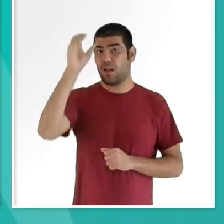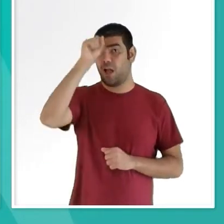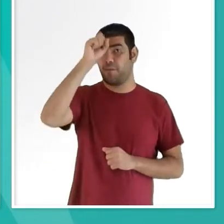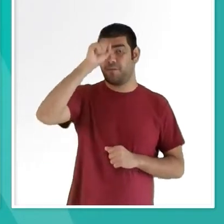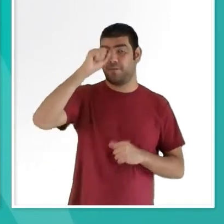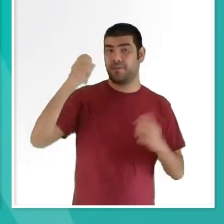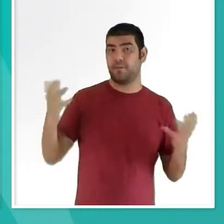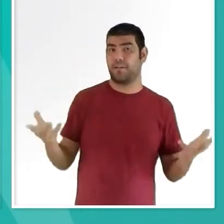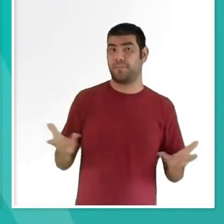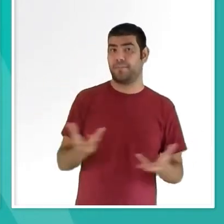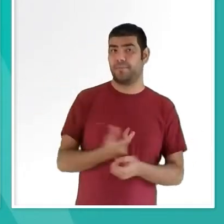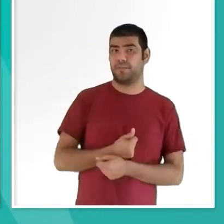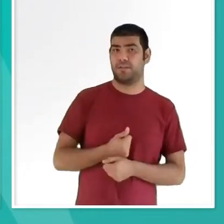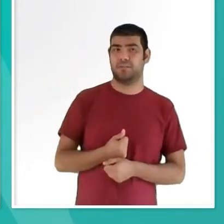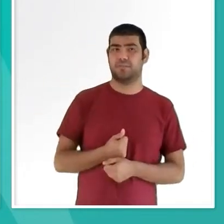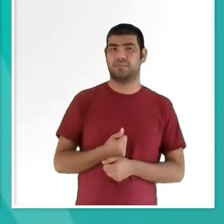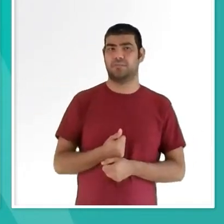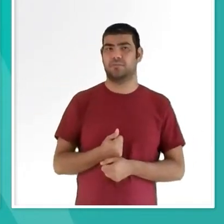eles